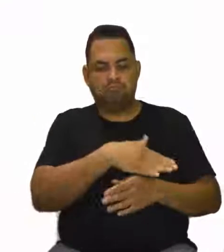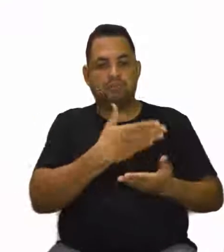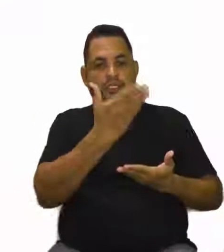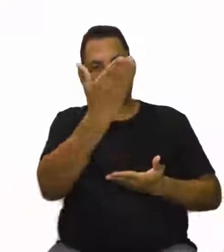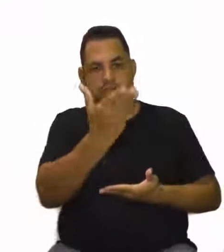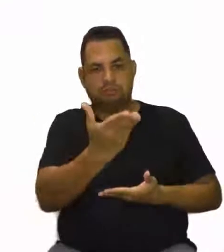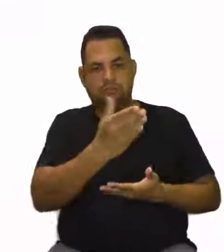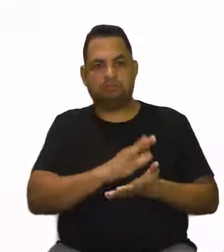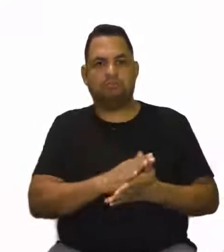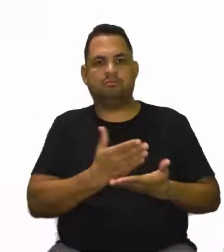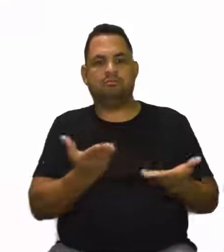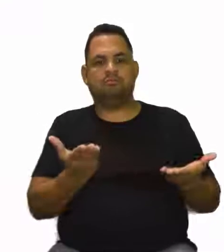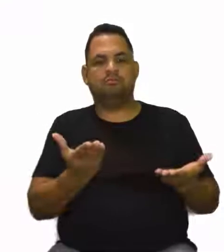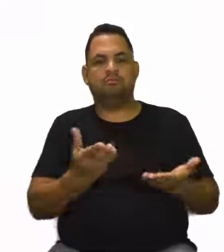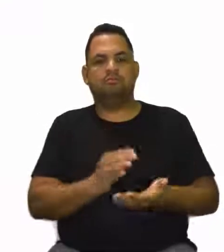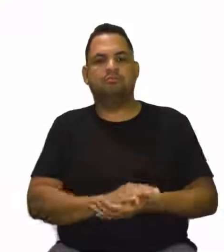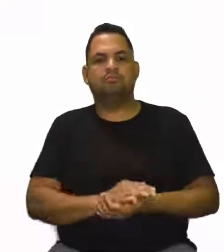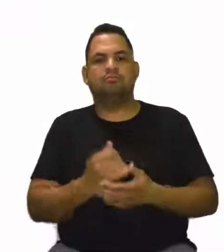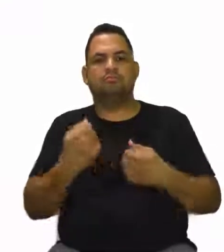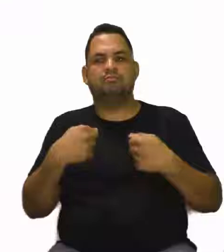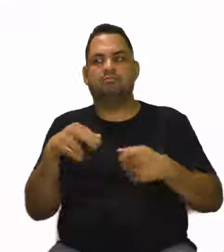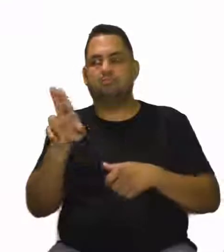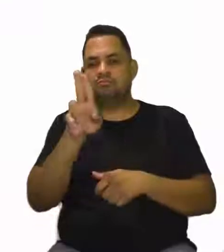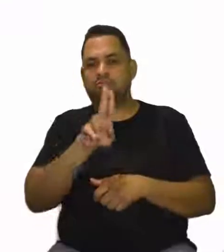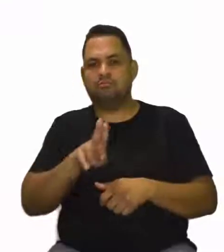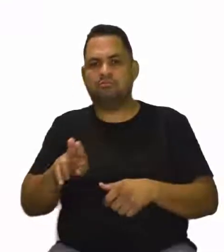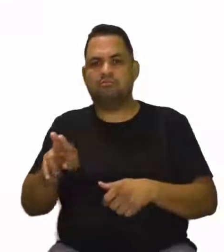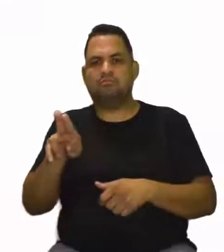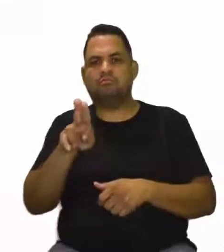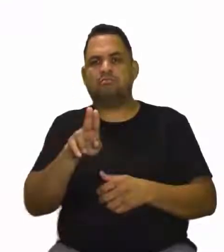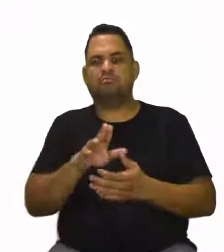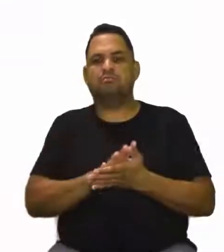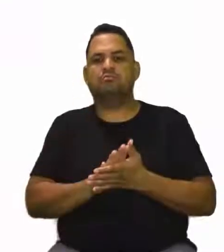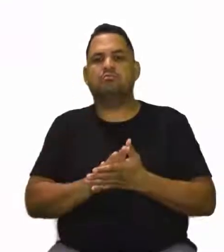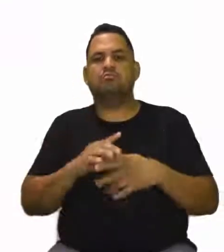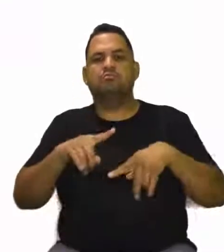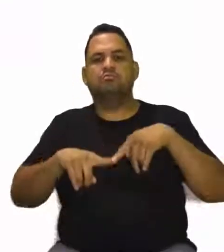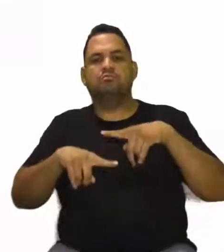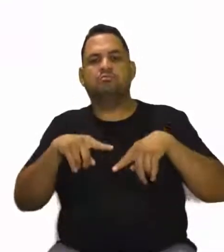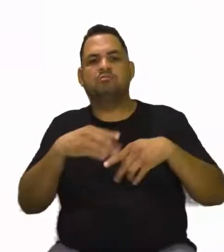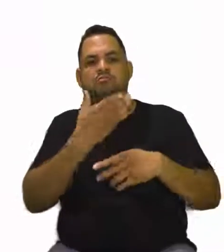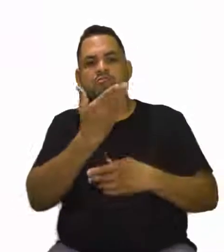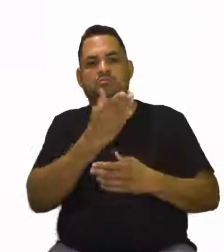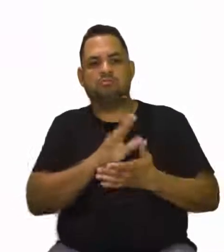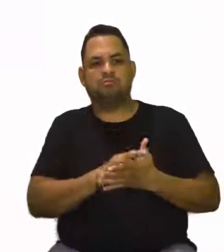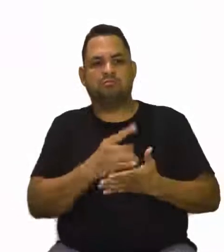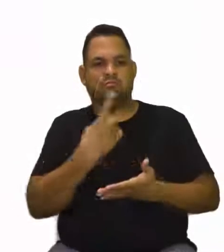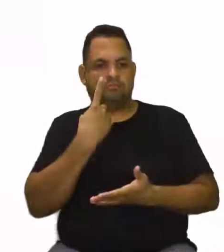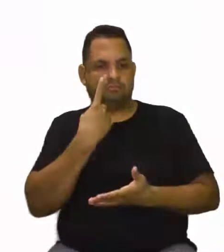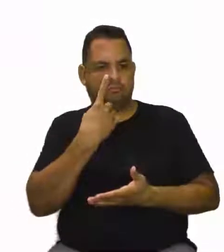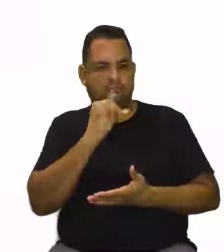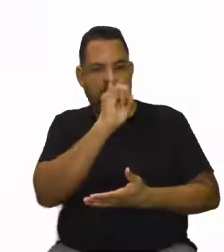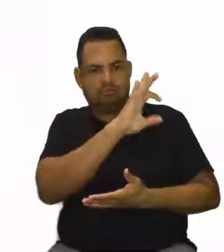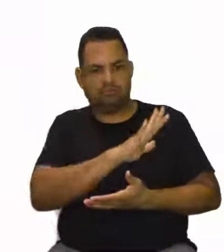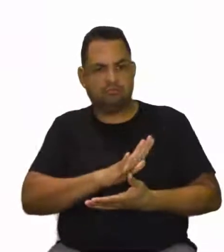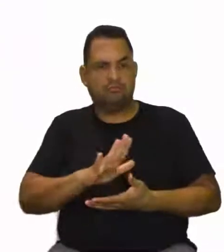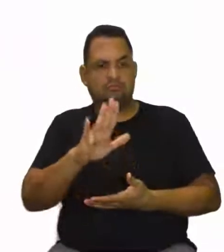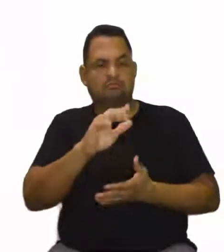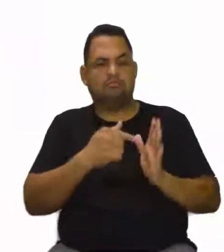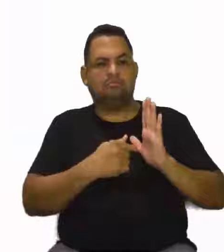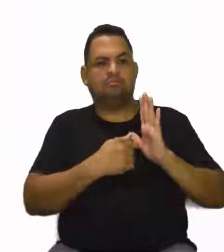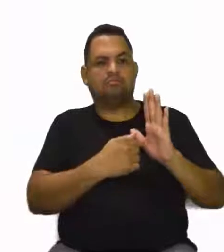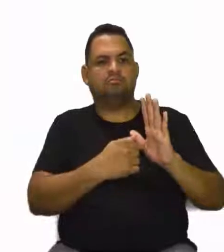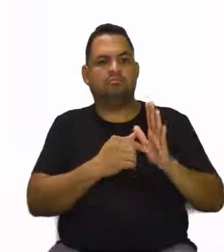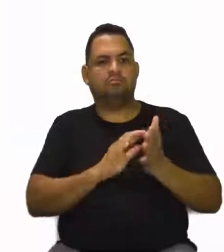aberto, como eu falei, pode utilizar implemento. No caso aqui dessa imagem, nós estamos mostrando